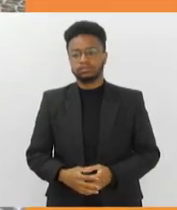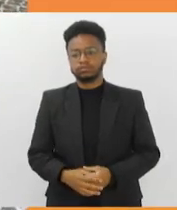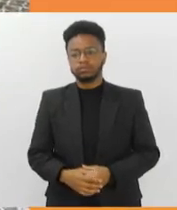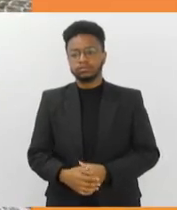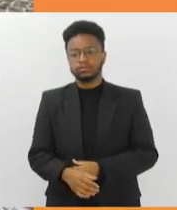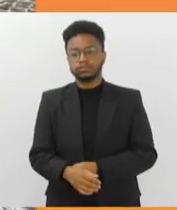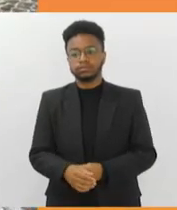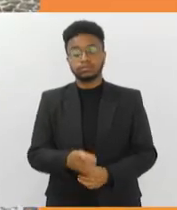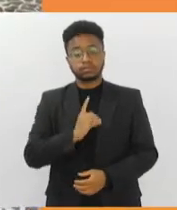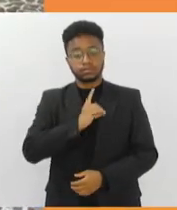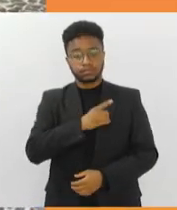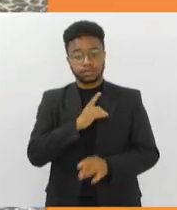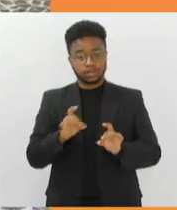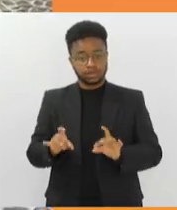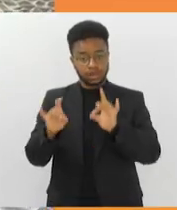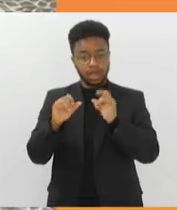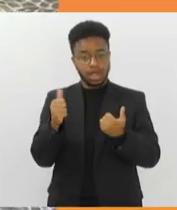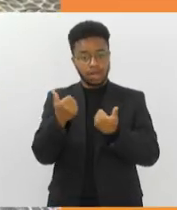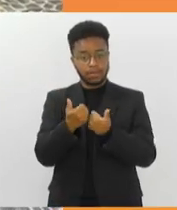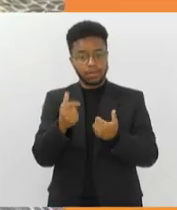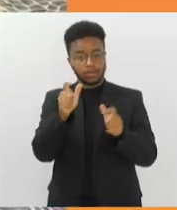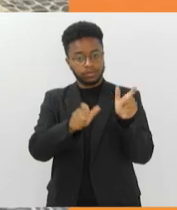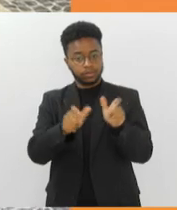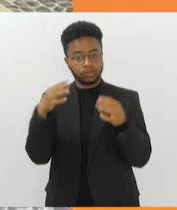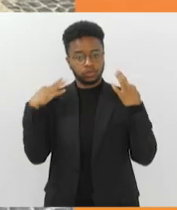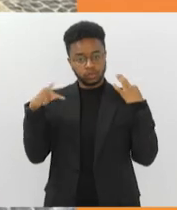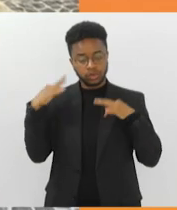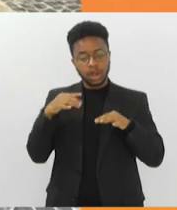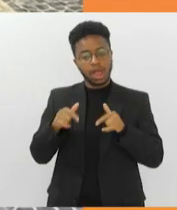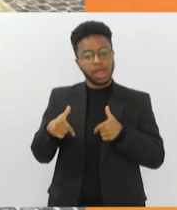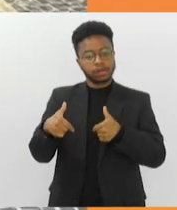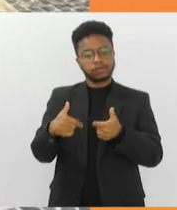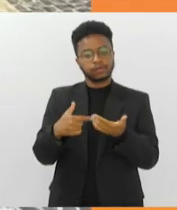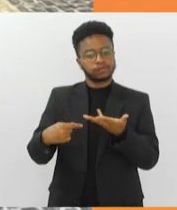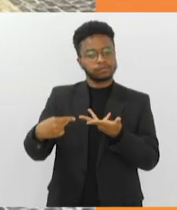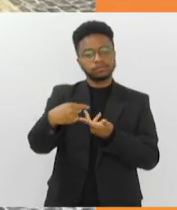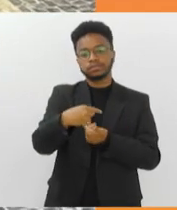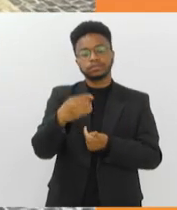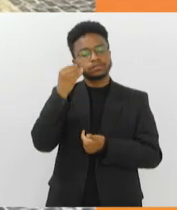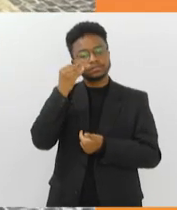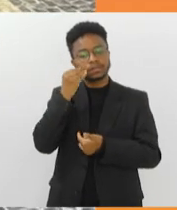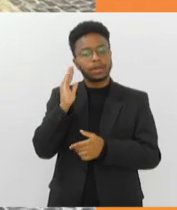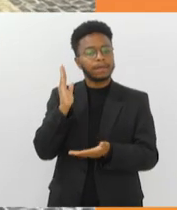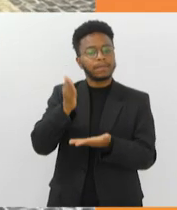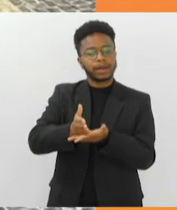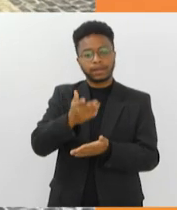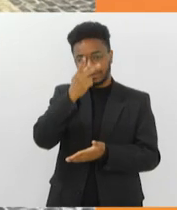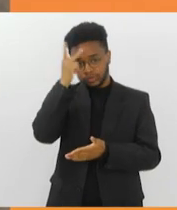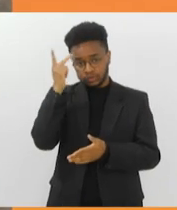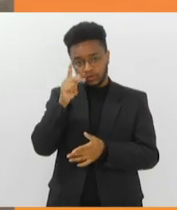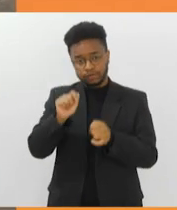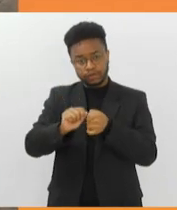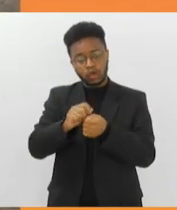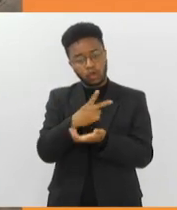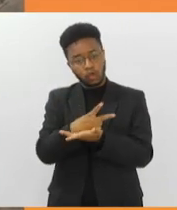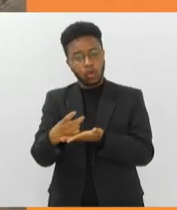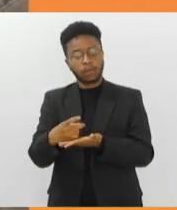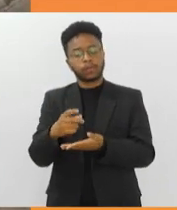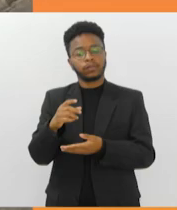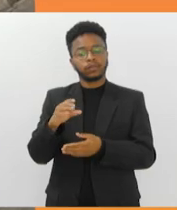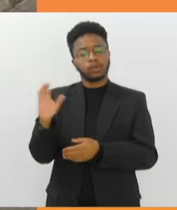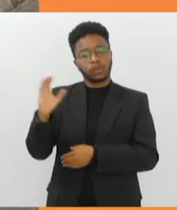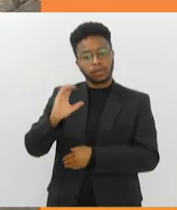A Delegacia Especial de Apoio ao Turismo vem realizando uma série de ações para combater golpistas na Praia de Copacabana. De acordo com a